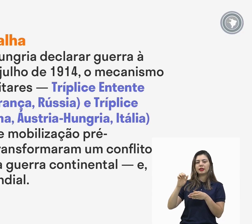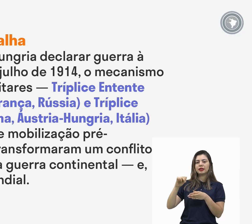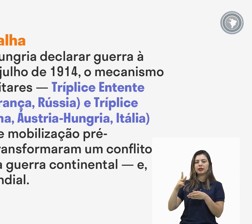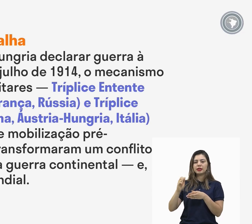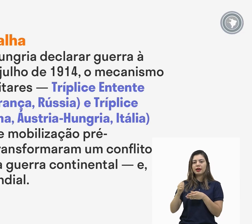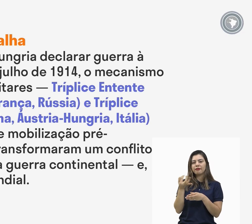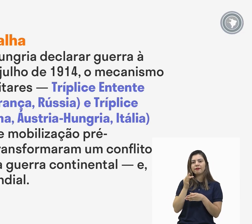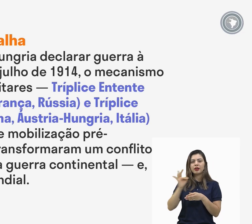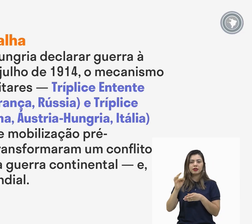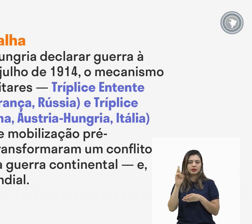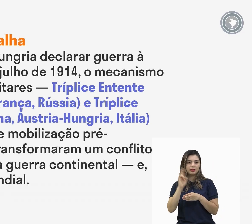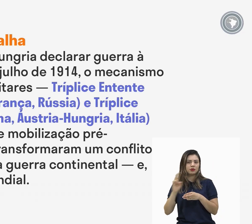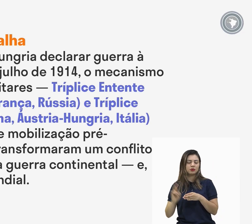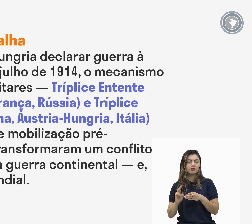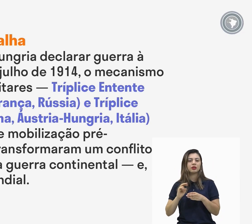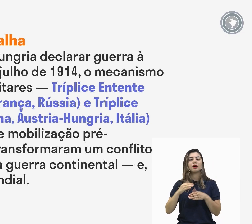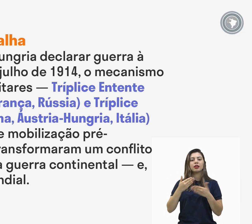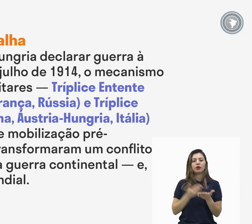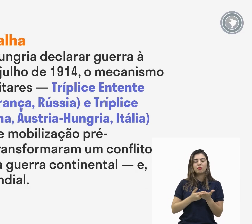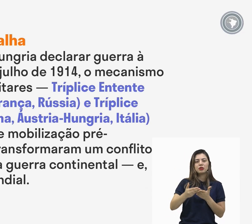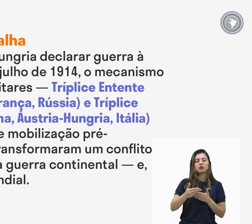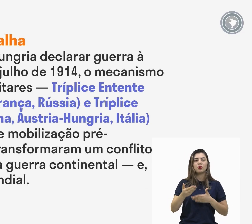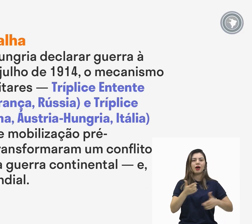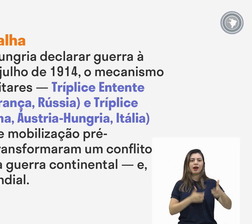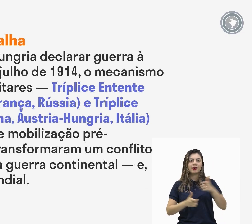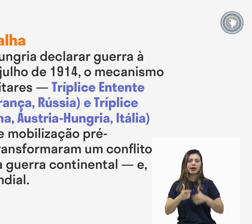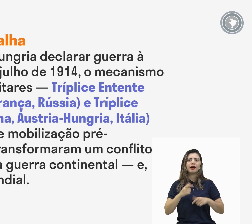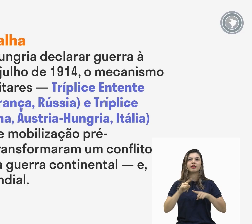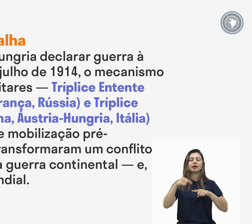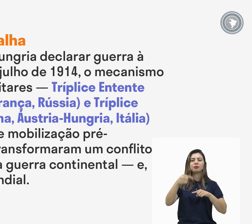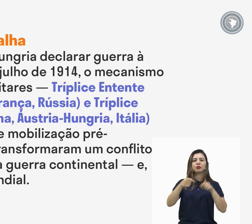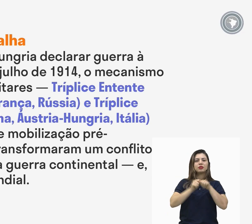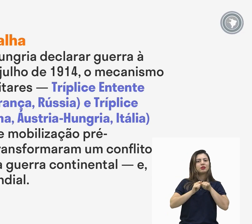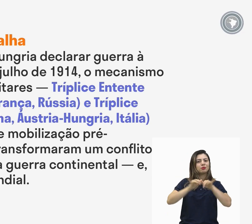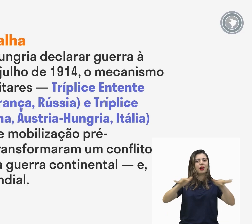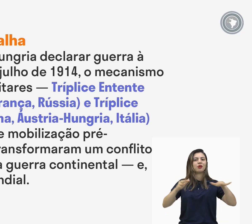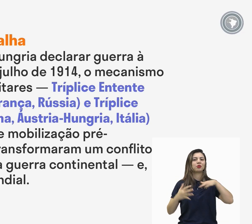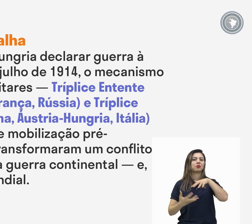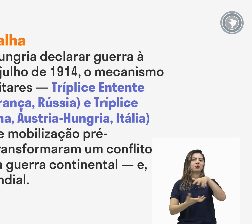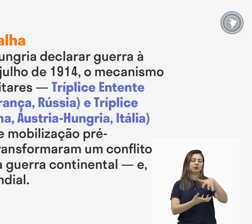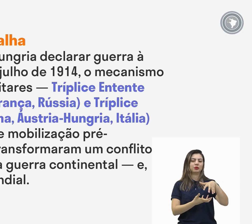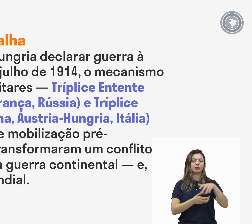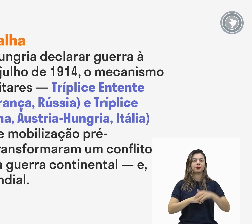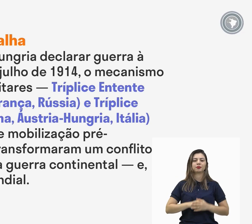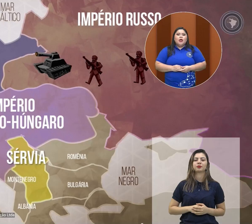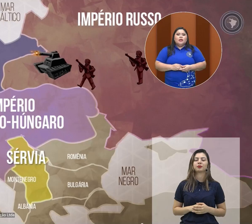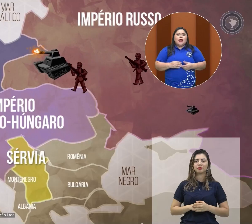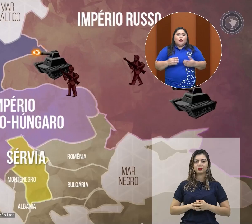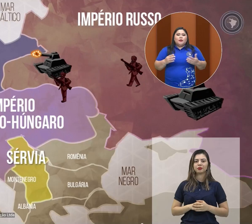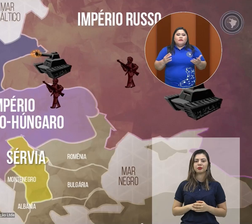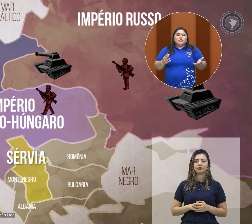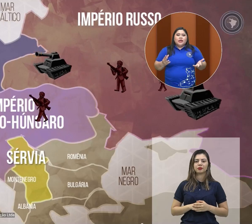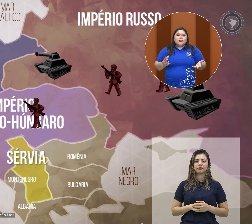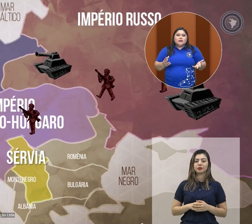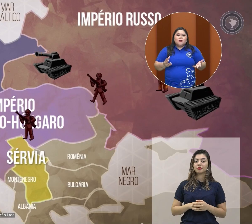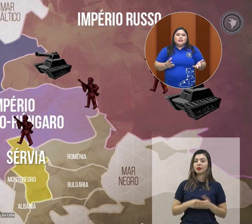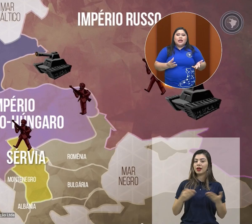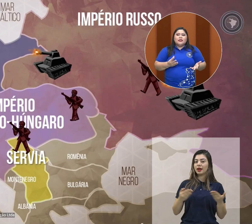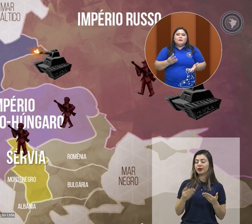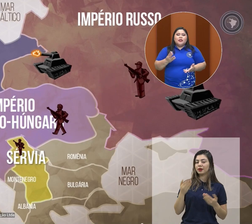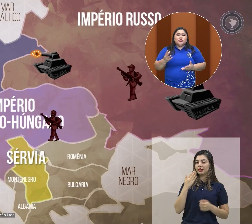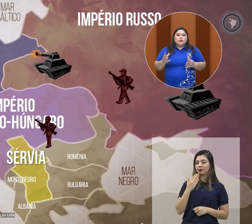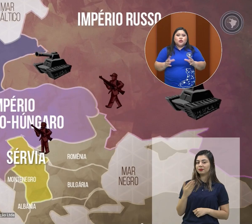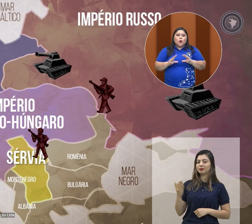seguida, claro, mundial. Então, nós temos aqui, olha só, para vocês terem, né, acompanharem, então, trago para vocês,